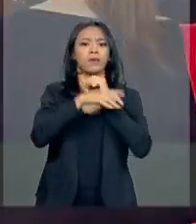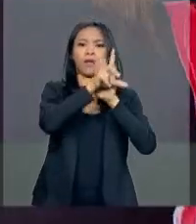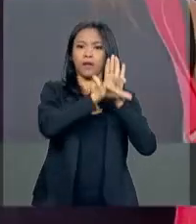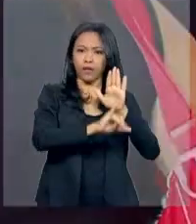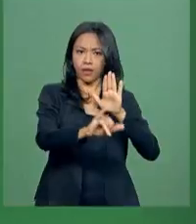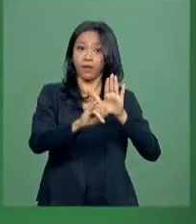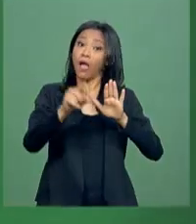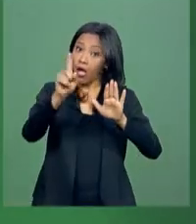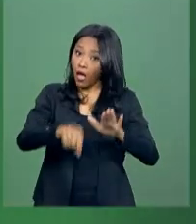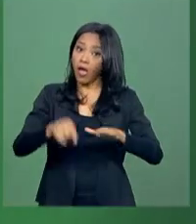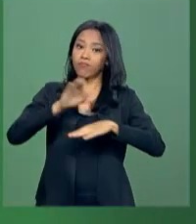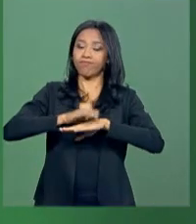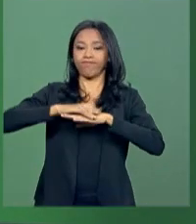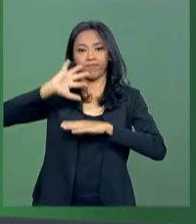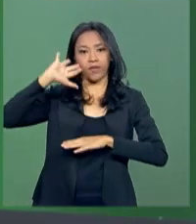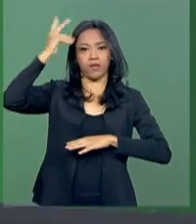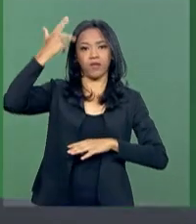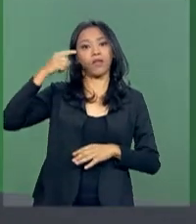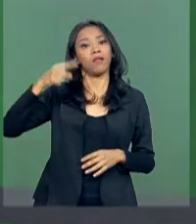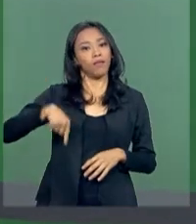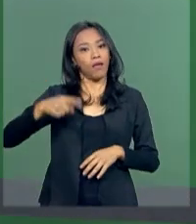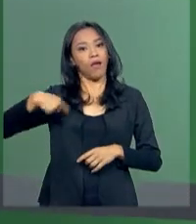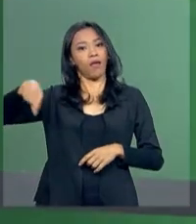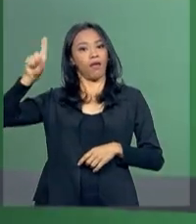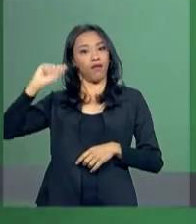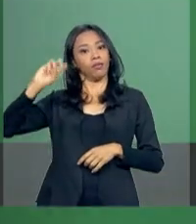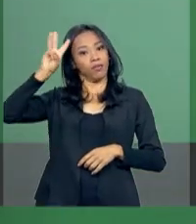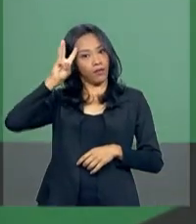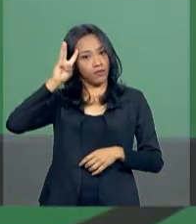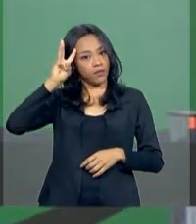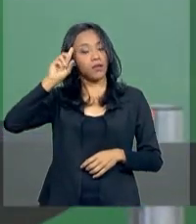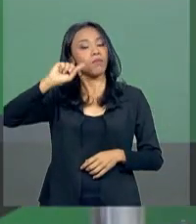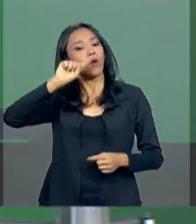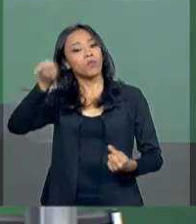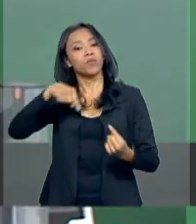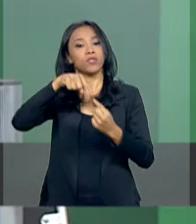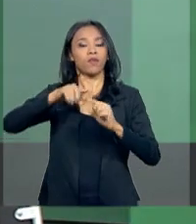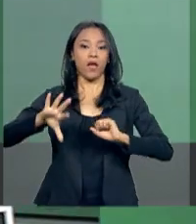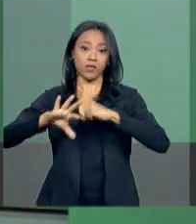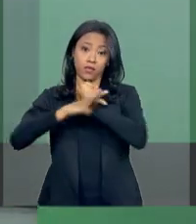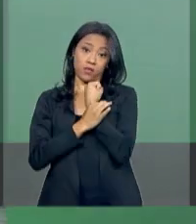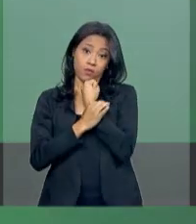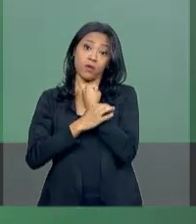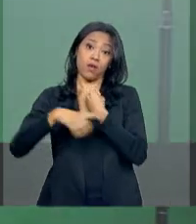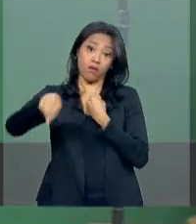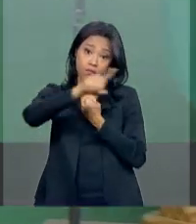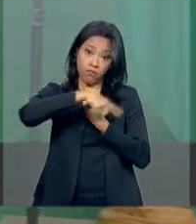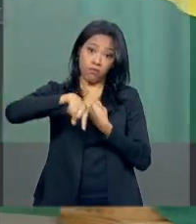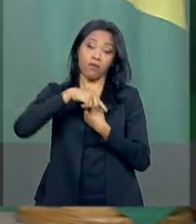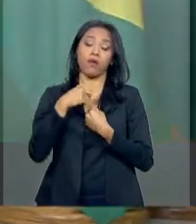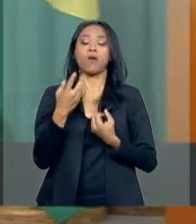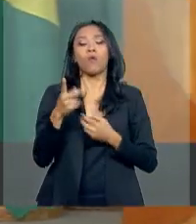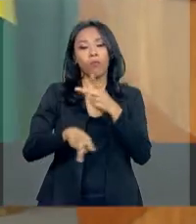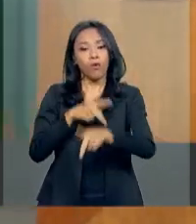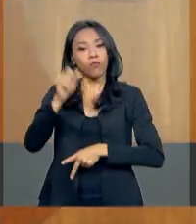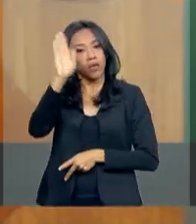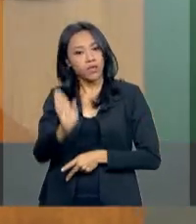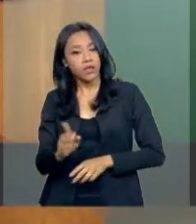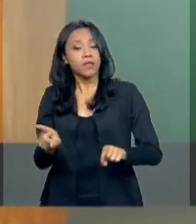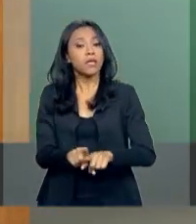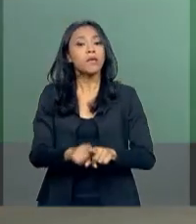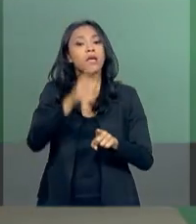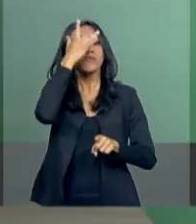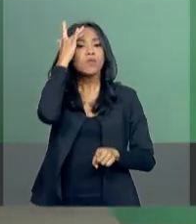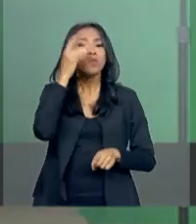nesta terça-feira pelo presidente michel temer para garantir a segurança dos brasileiros e dos imigrantes venezuelanos que